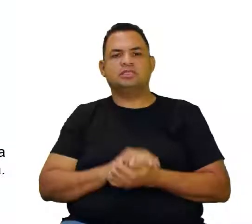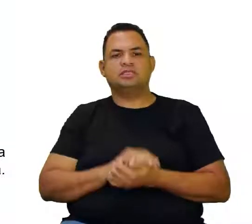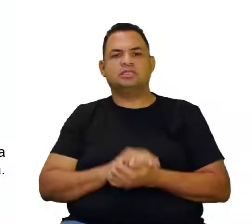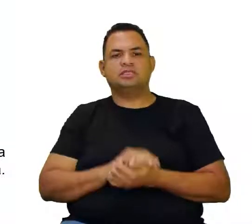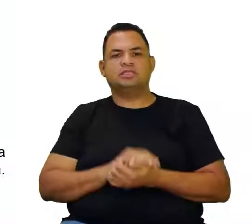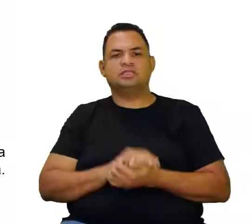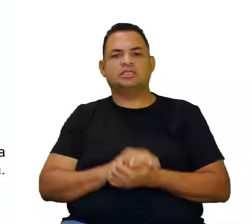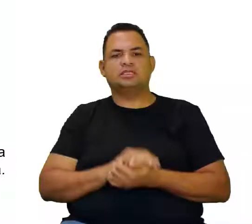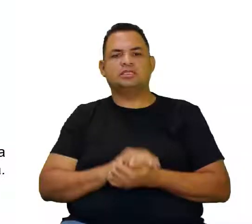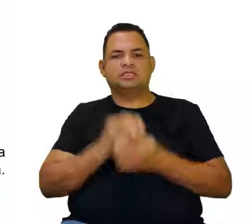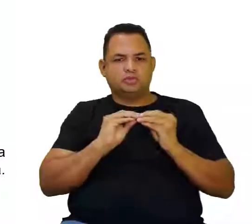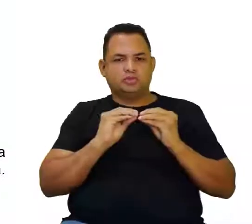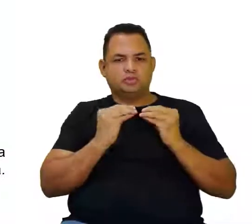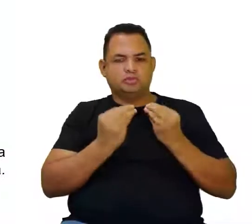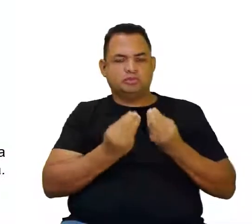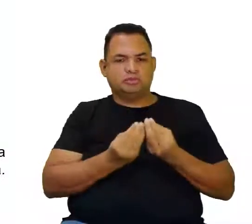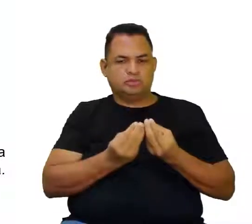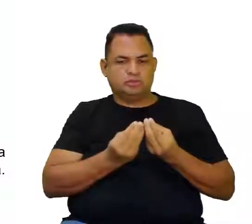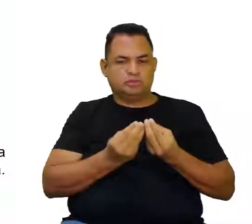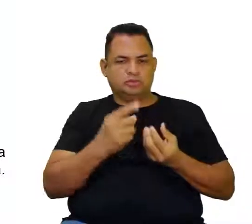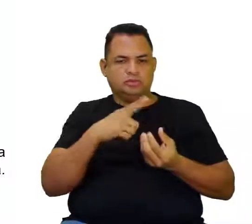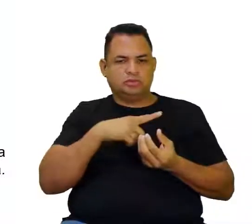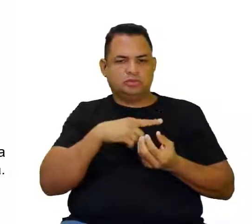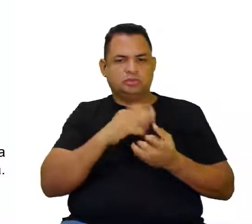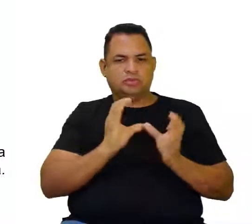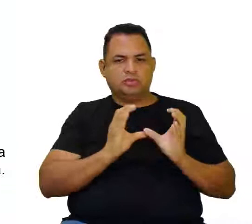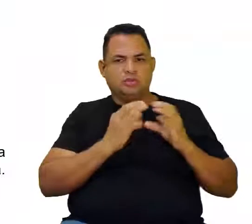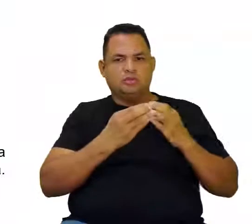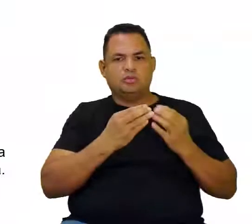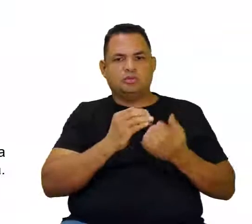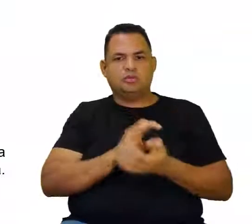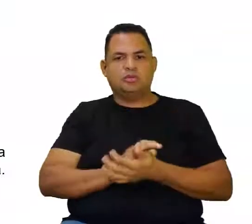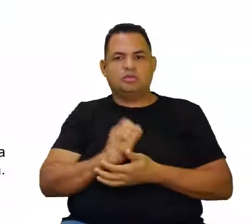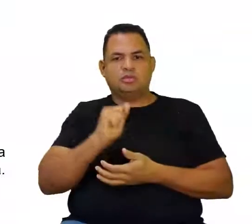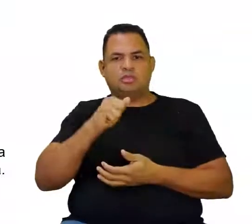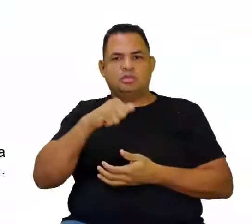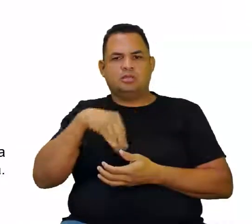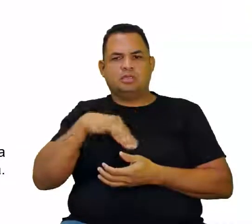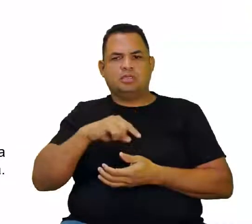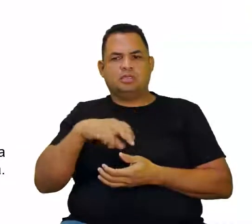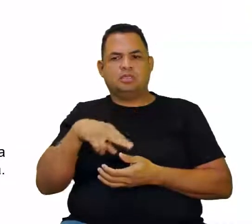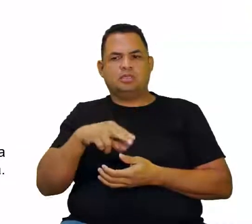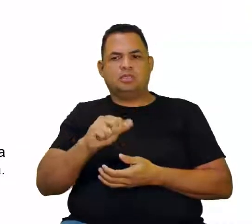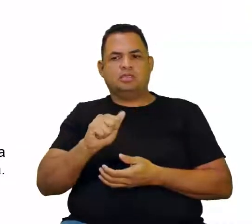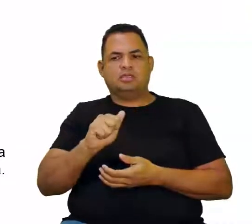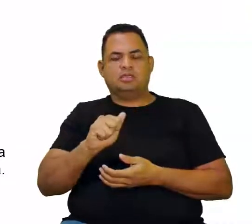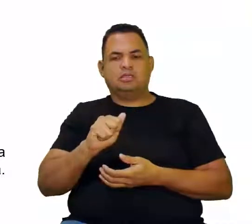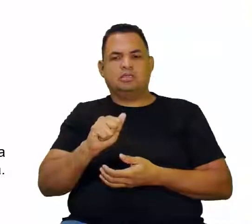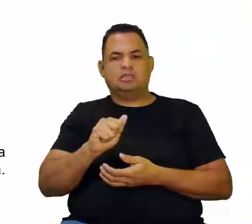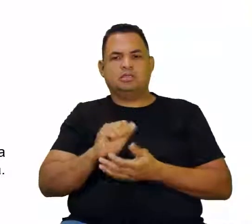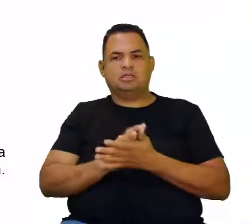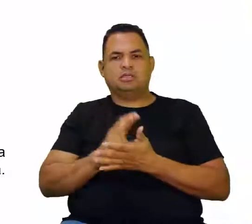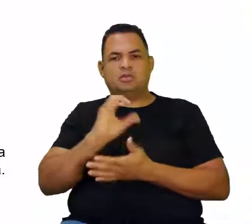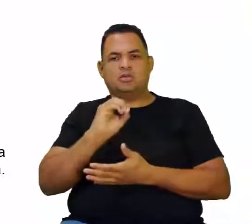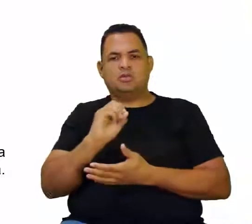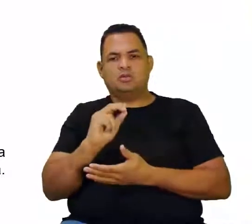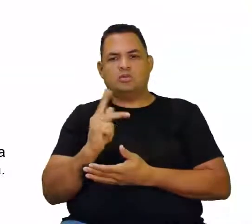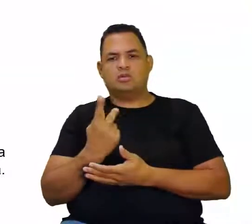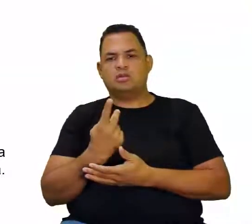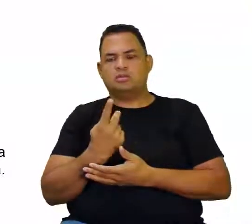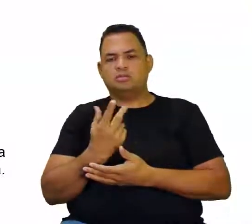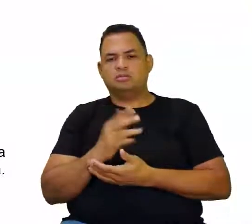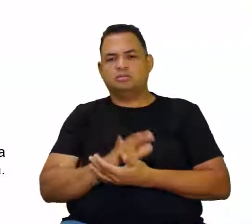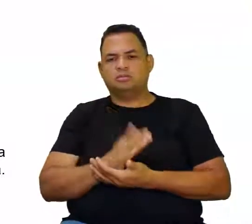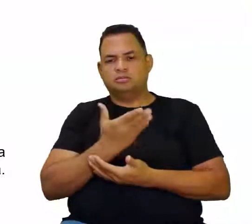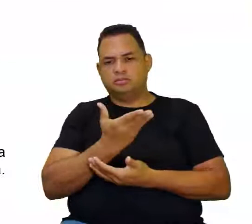Nosso composto, ele tem o grupo amina, que está bem aqui. Ele tem a hidroxila do álcool, que